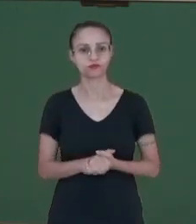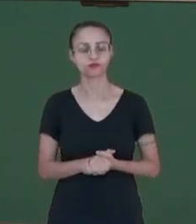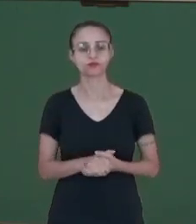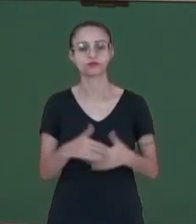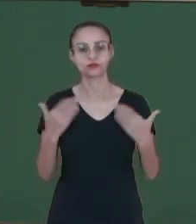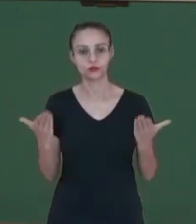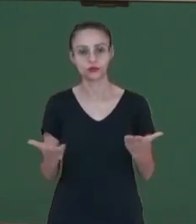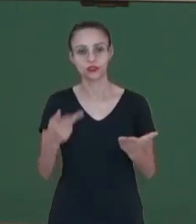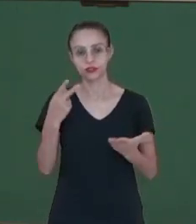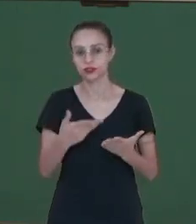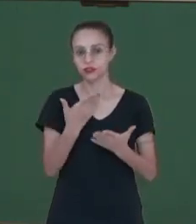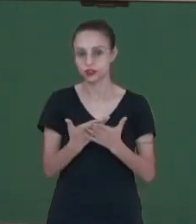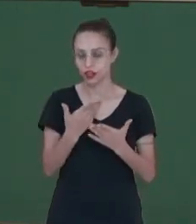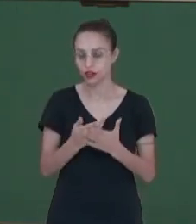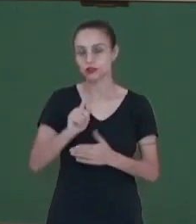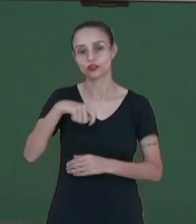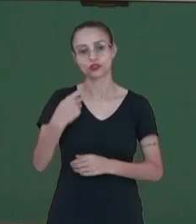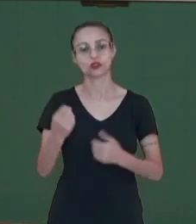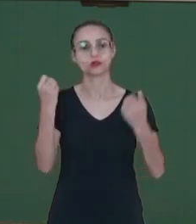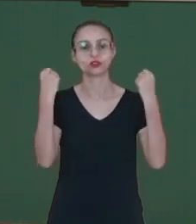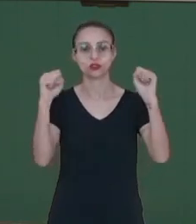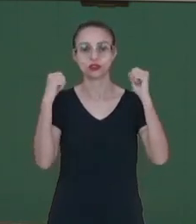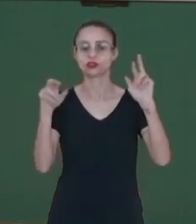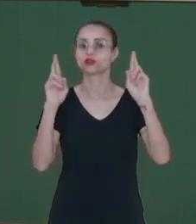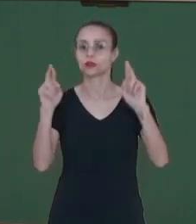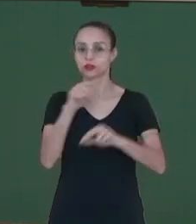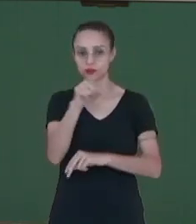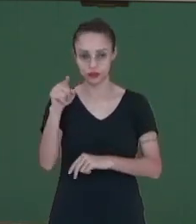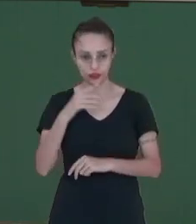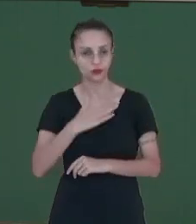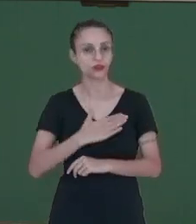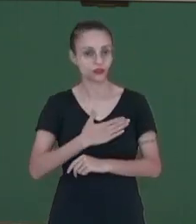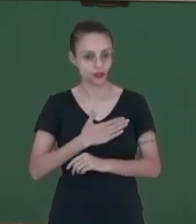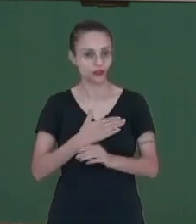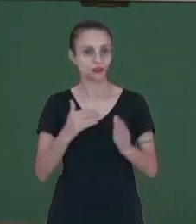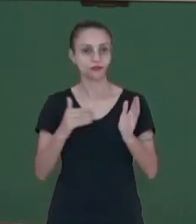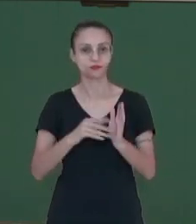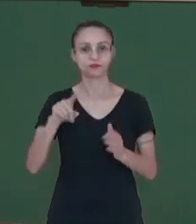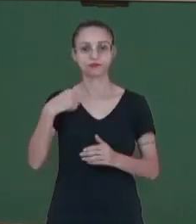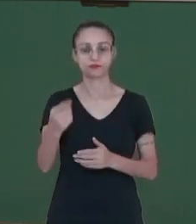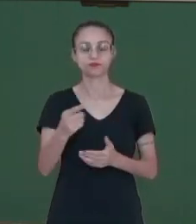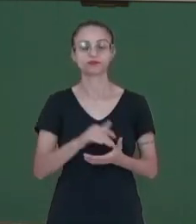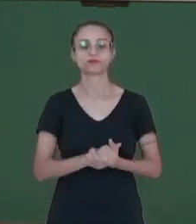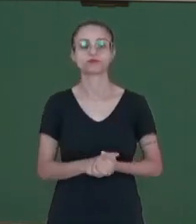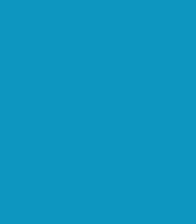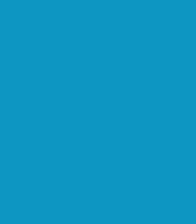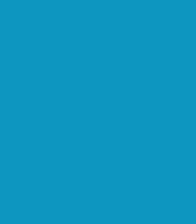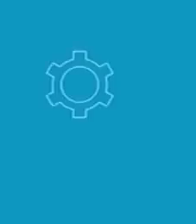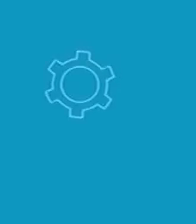Então, nossa aula hoje foi sobre ginástica. Eu espero que vocês tenham gostado. Até breve.